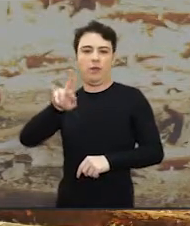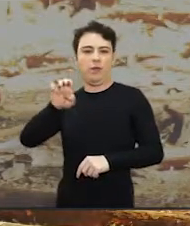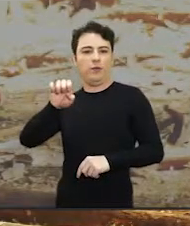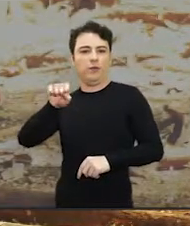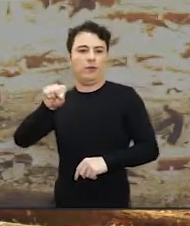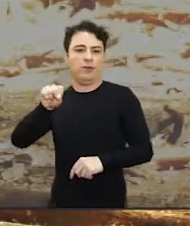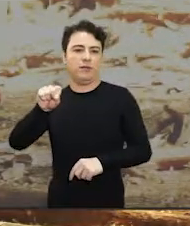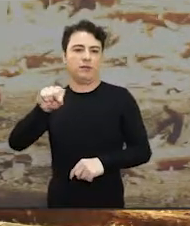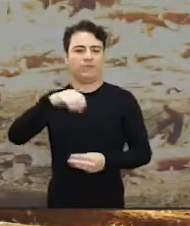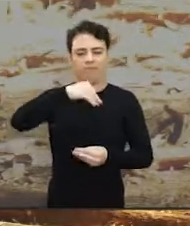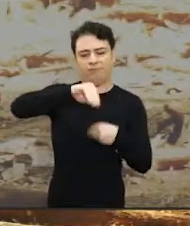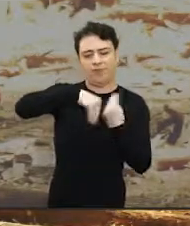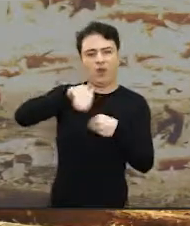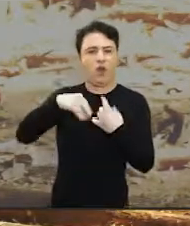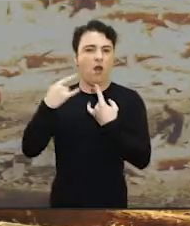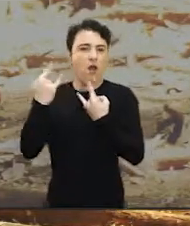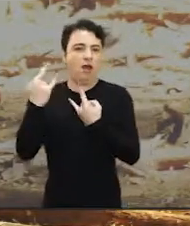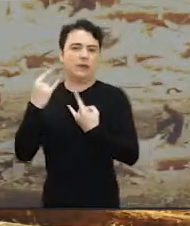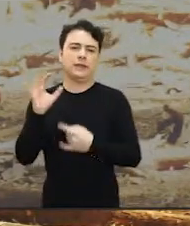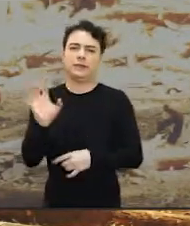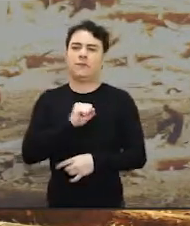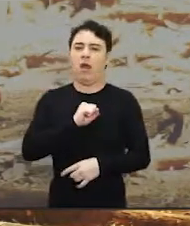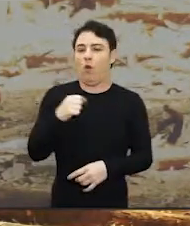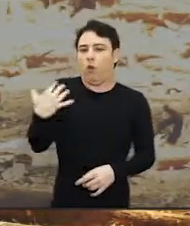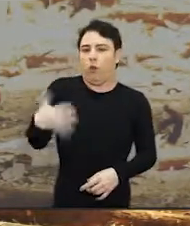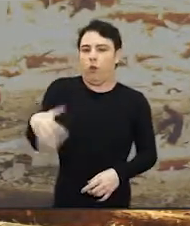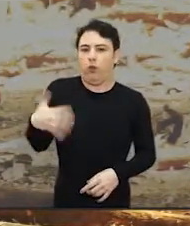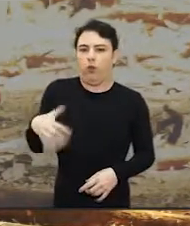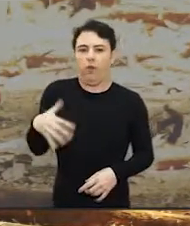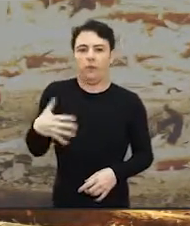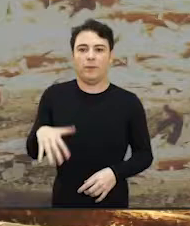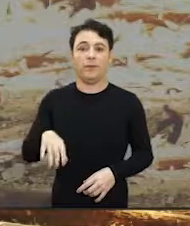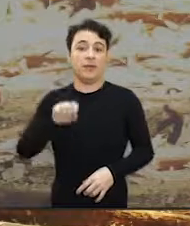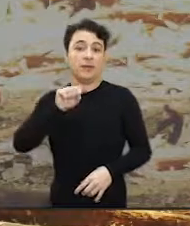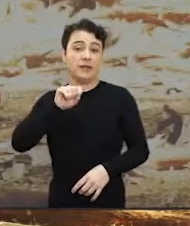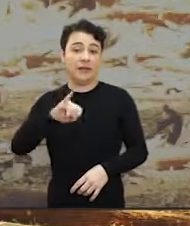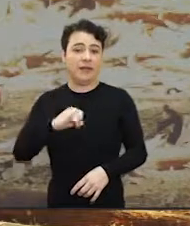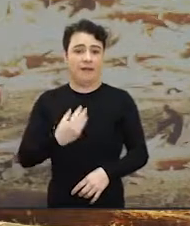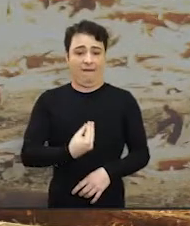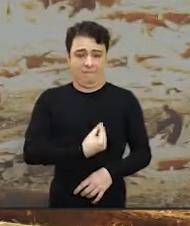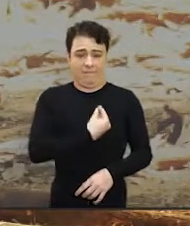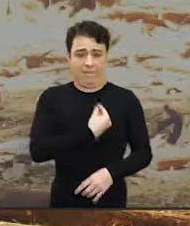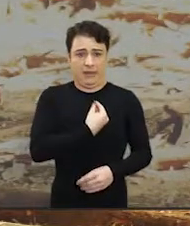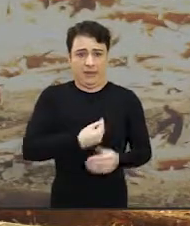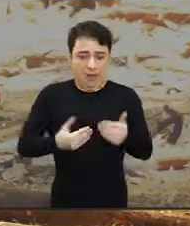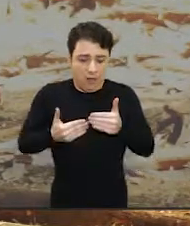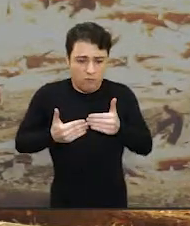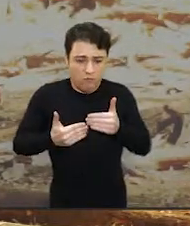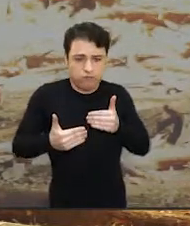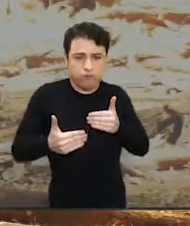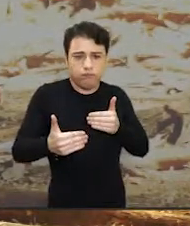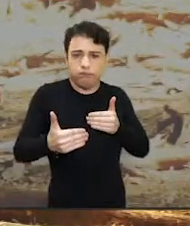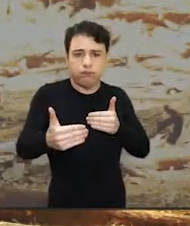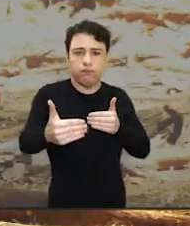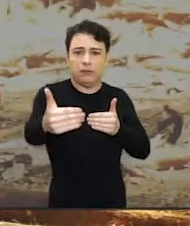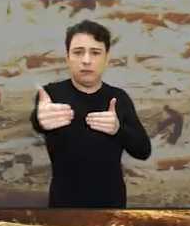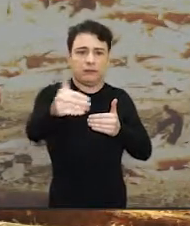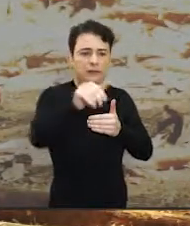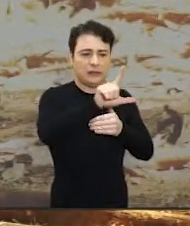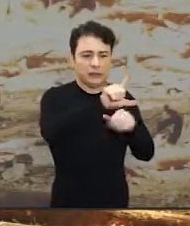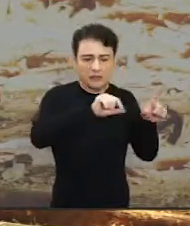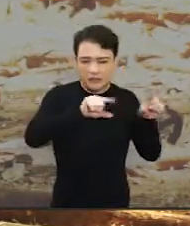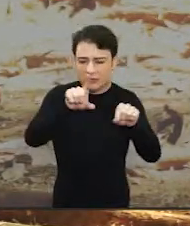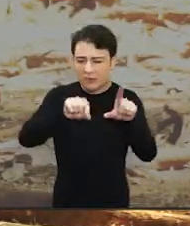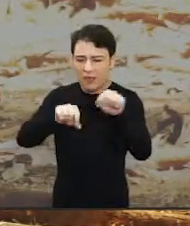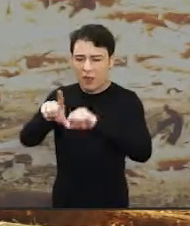Mas eu amo blues, principalmente blues rock, eu amo. E se fosse um